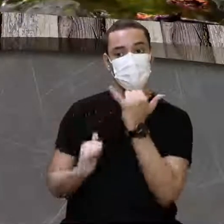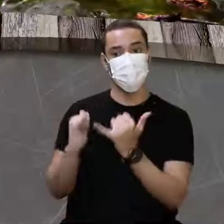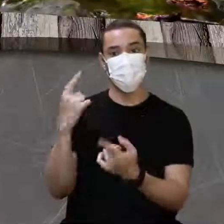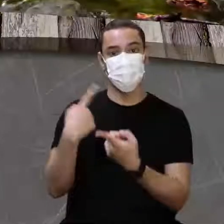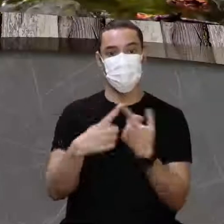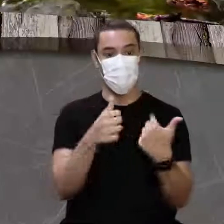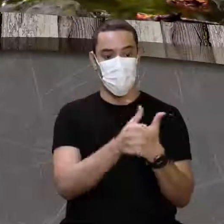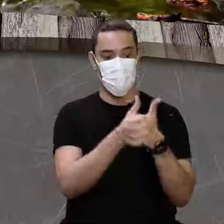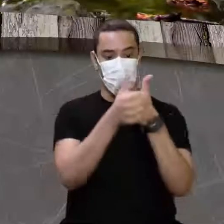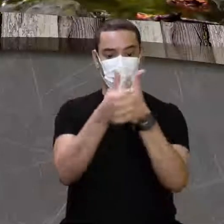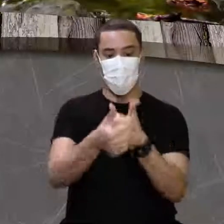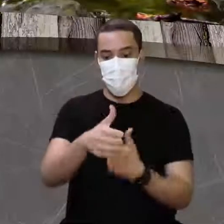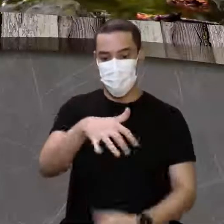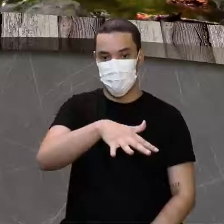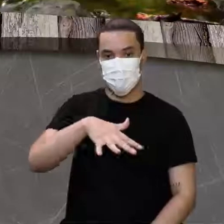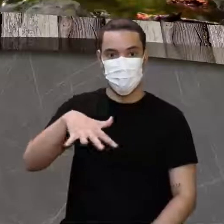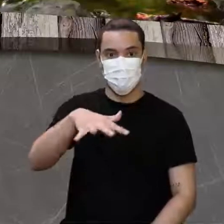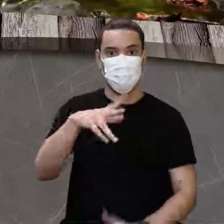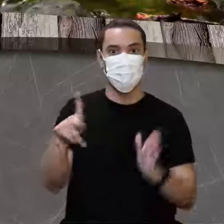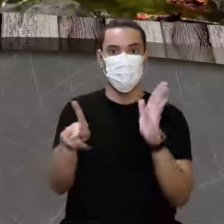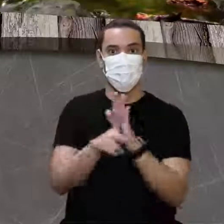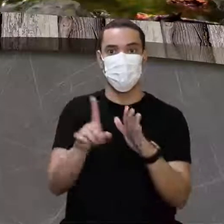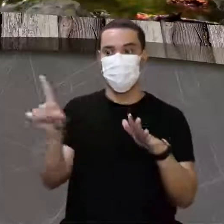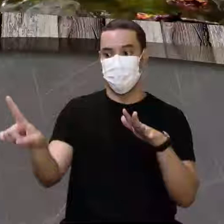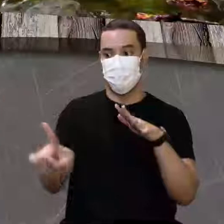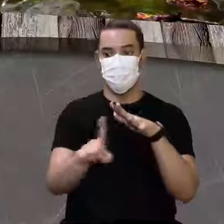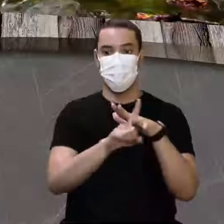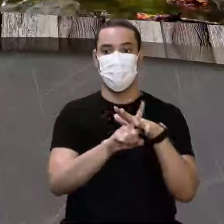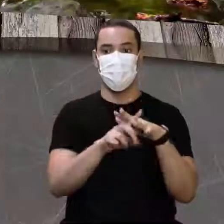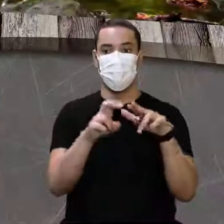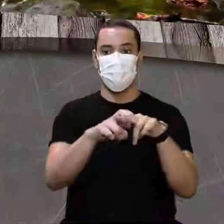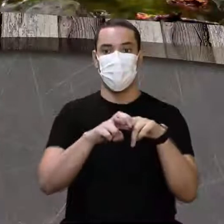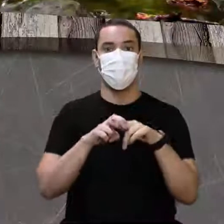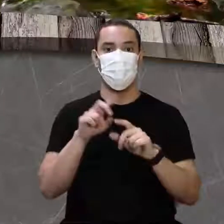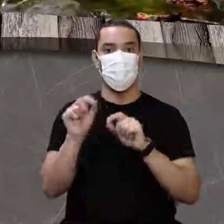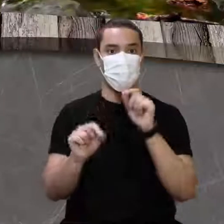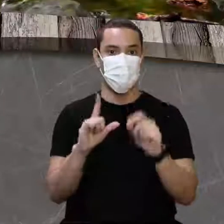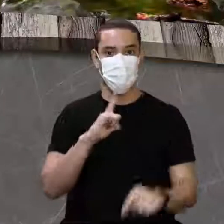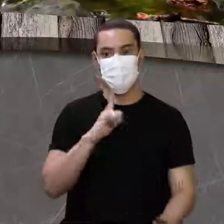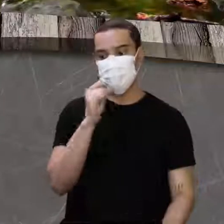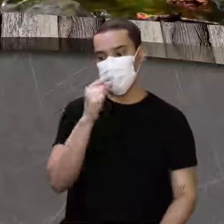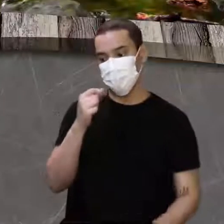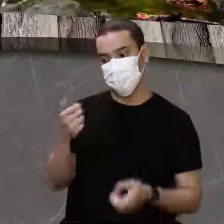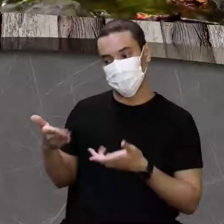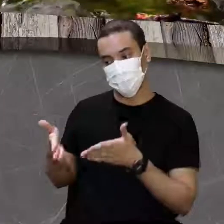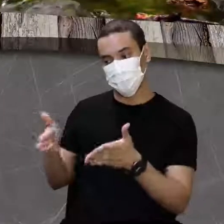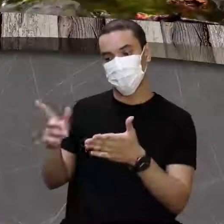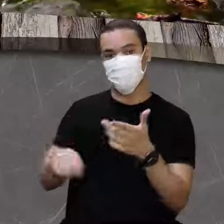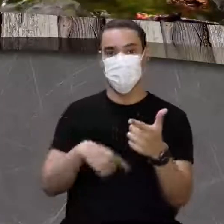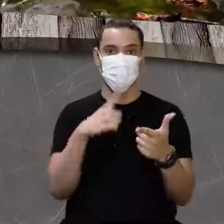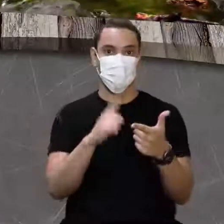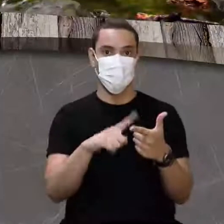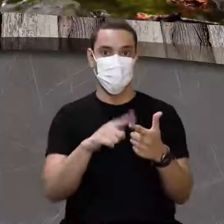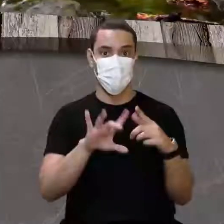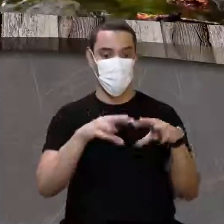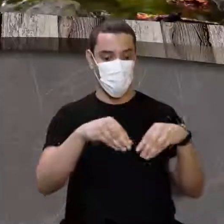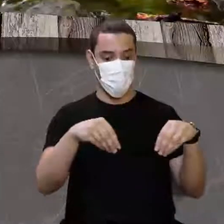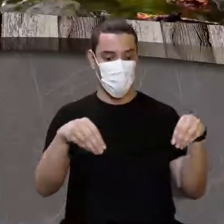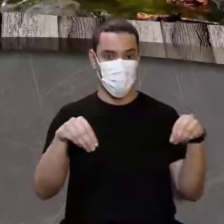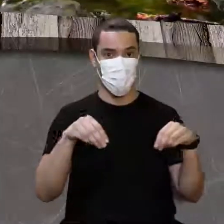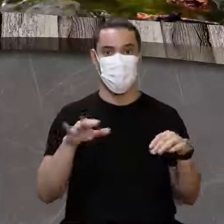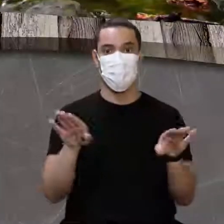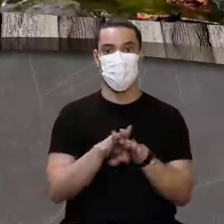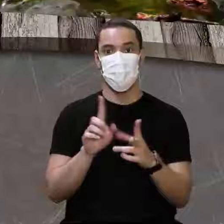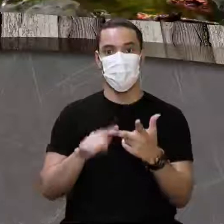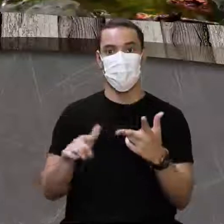de acordo com o ambiente que eles estão inseridos. Então, eles vão ter ambiente aquático, ambiente terrestre,